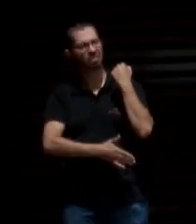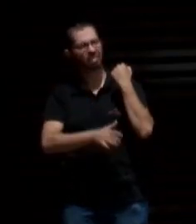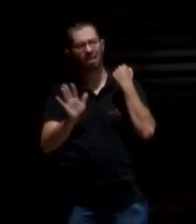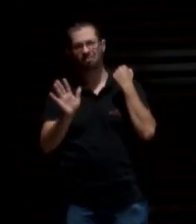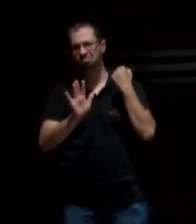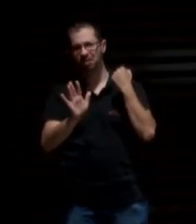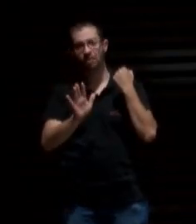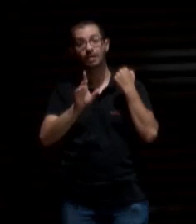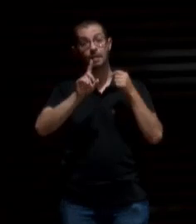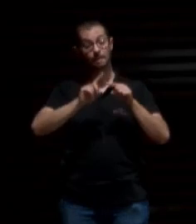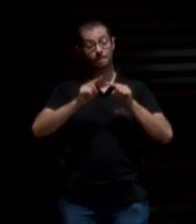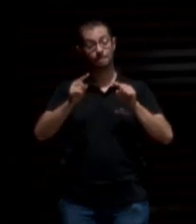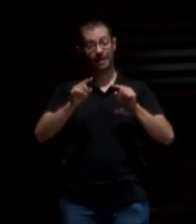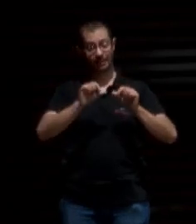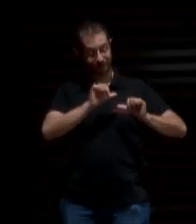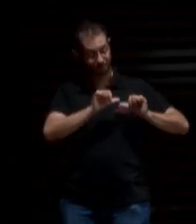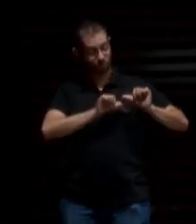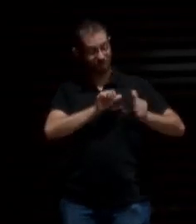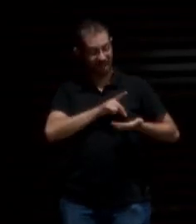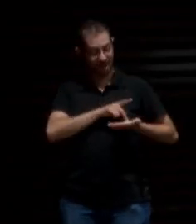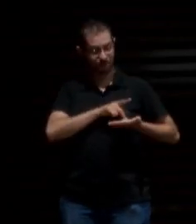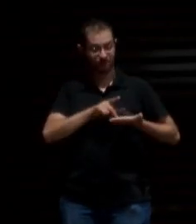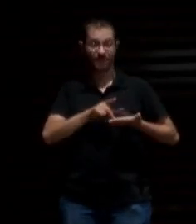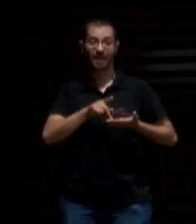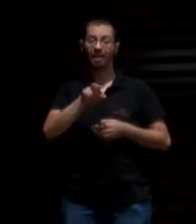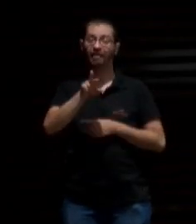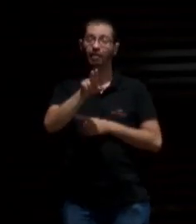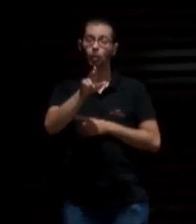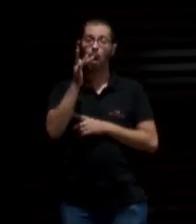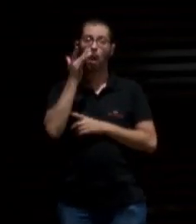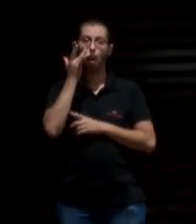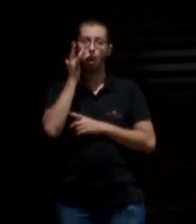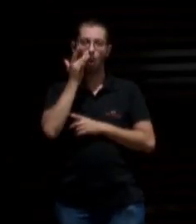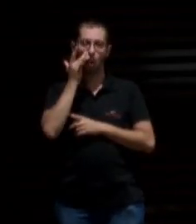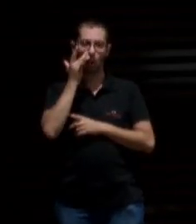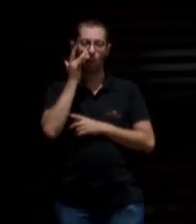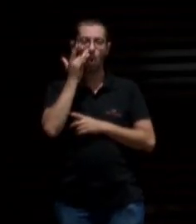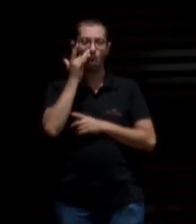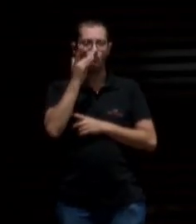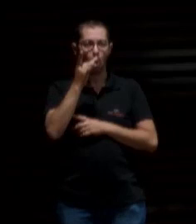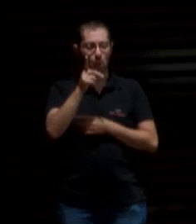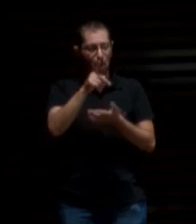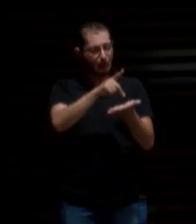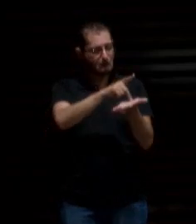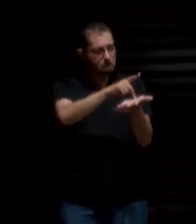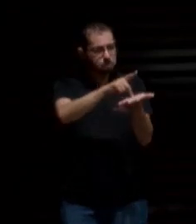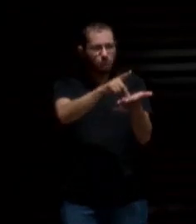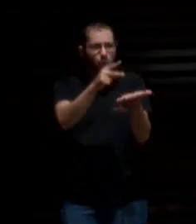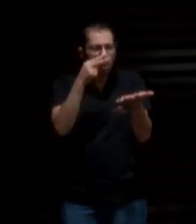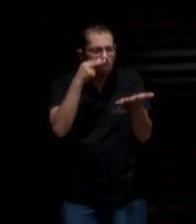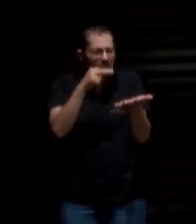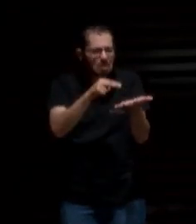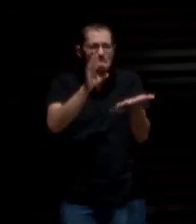purificar. Assim como se purifica o ouro. O ouro, ele é puro, está bonito, mas se você coloca